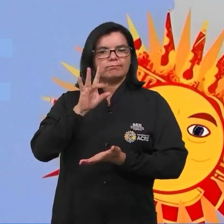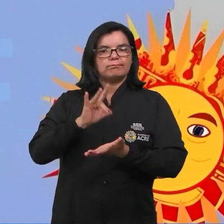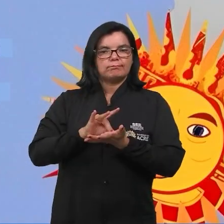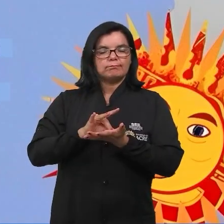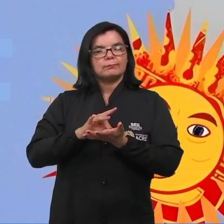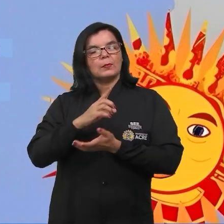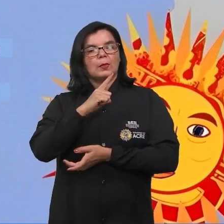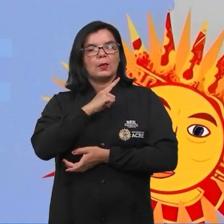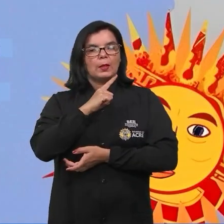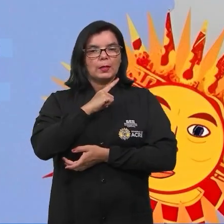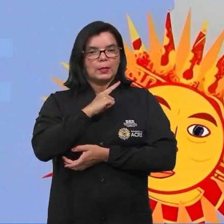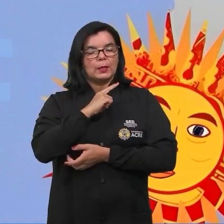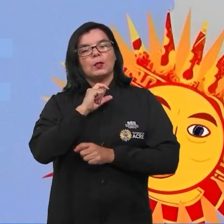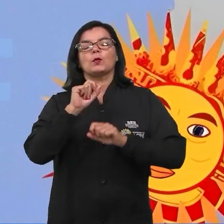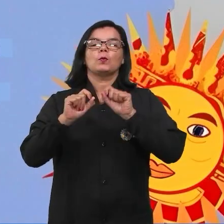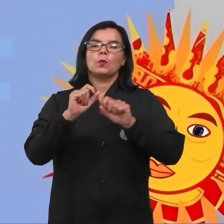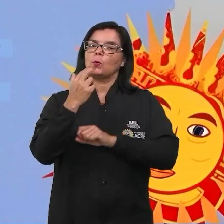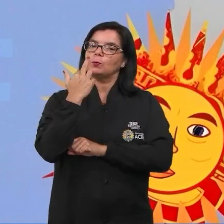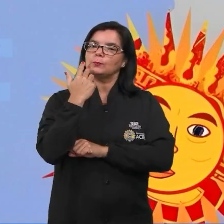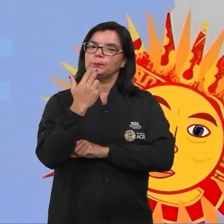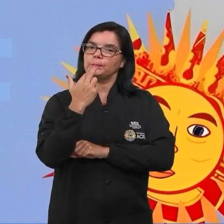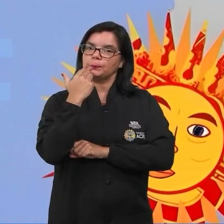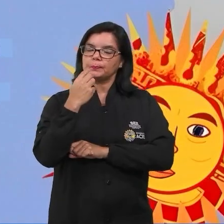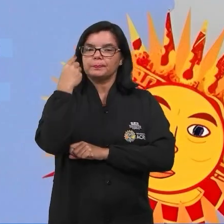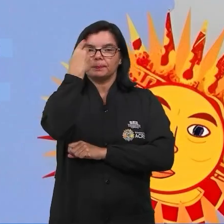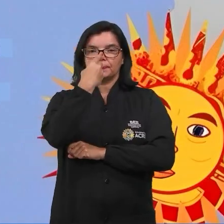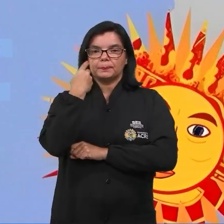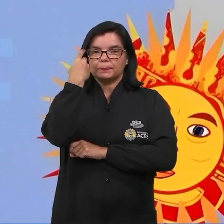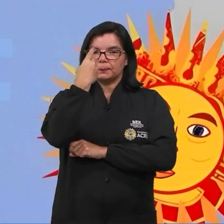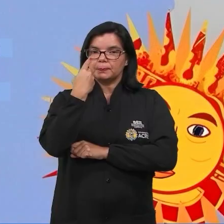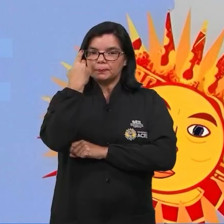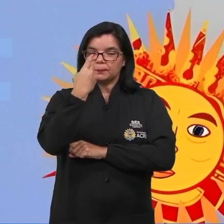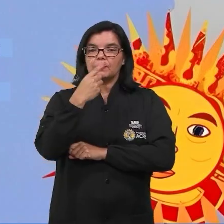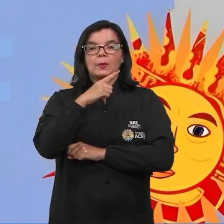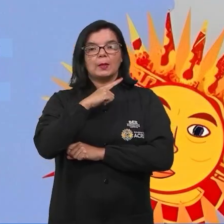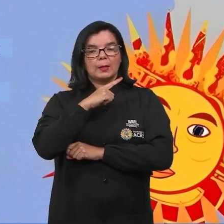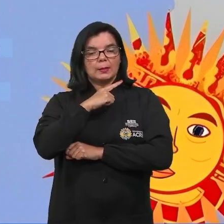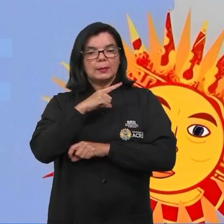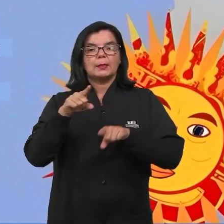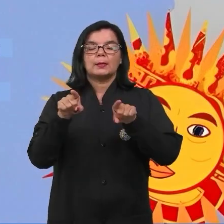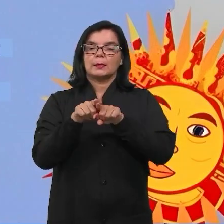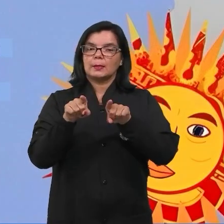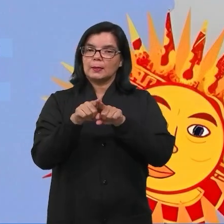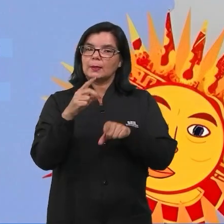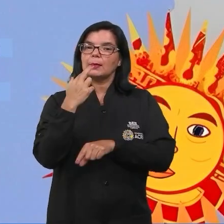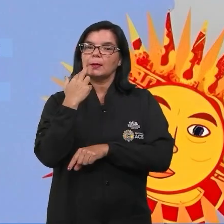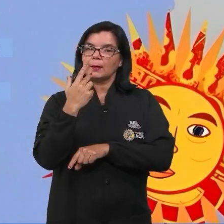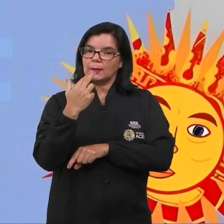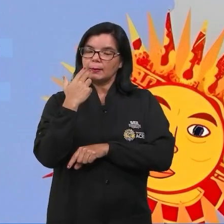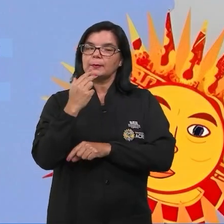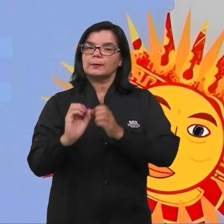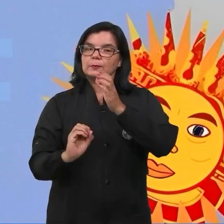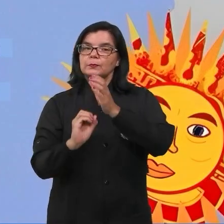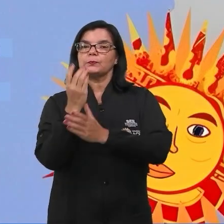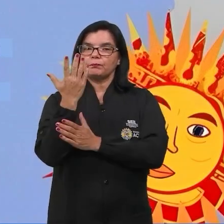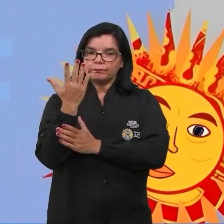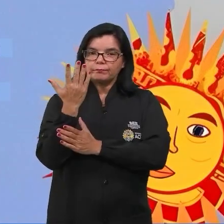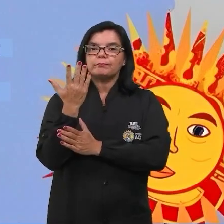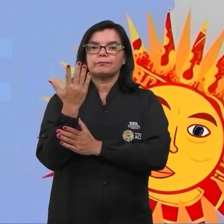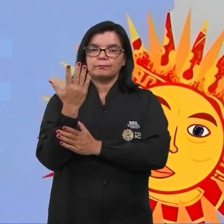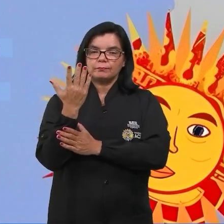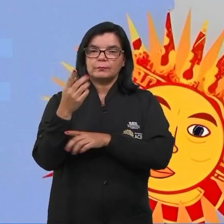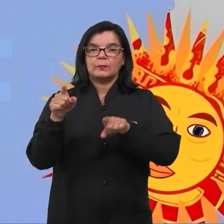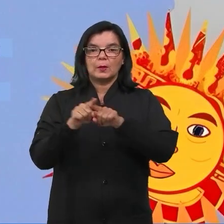que tiene como su lengua el español. Y que todavía la lengua es la origen, es